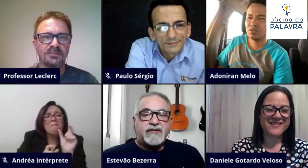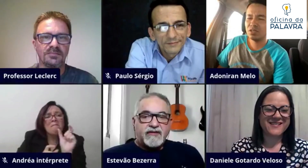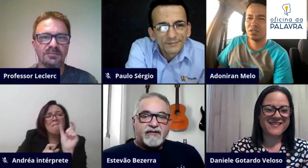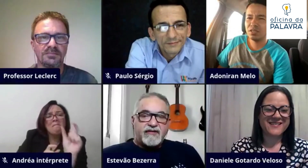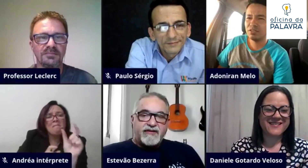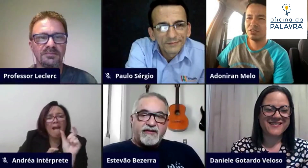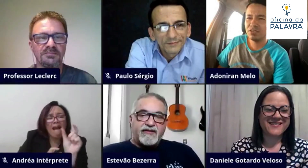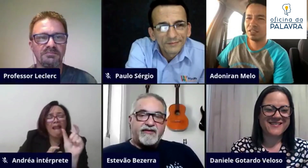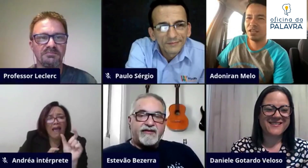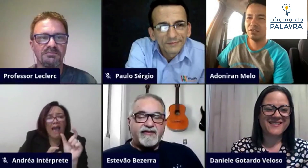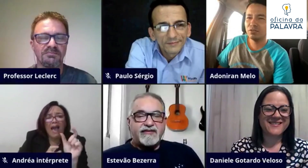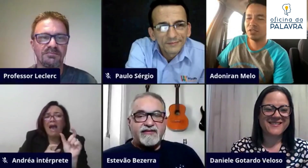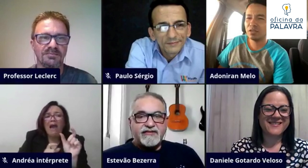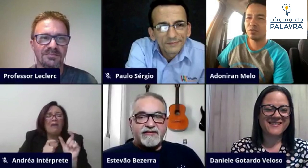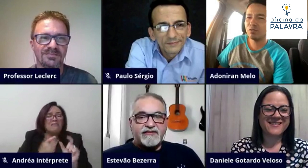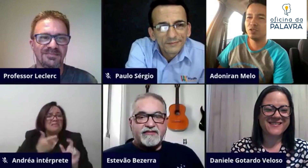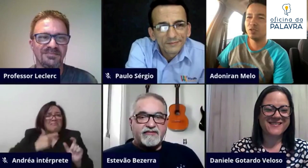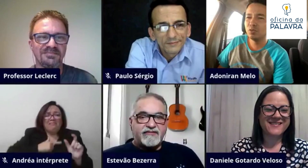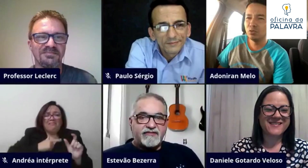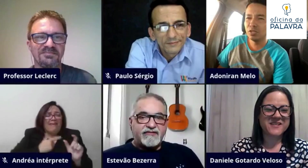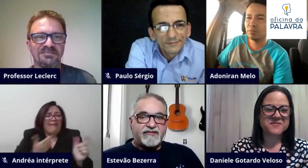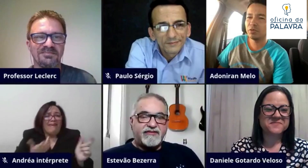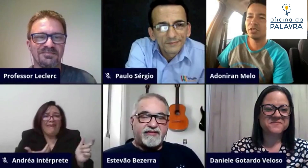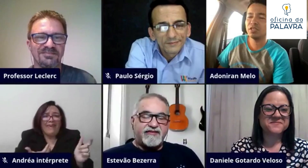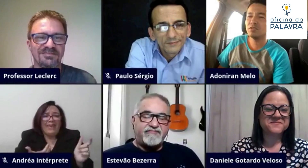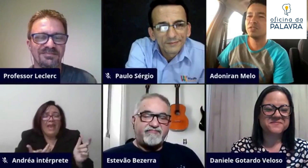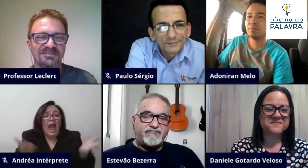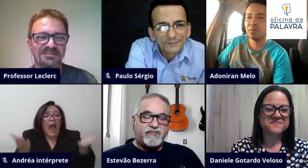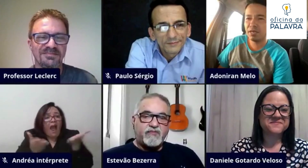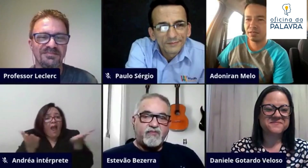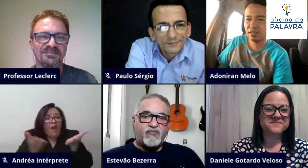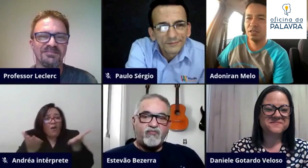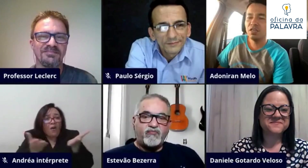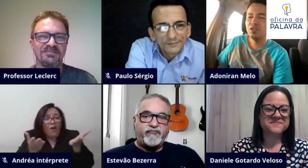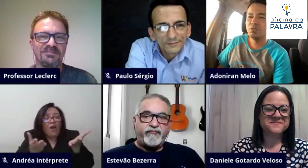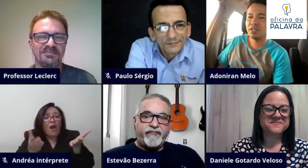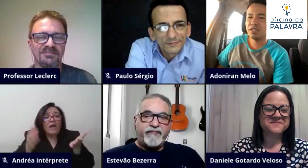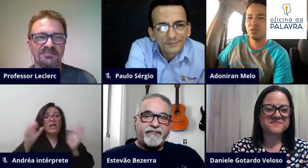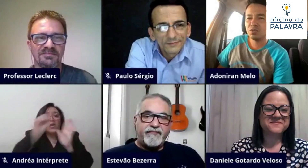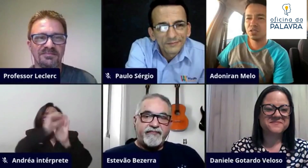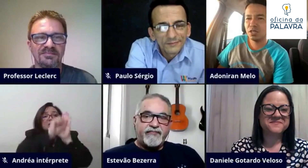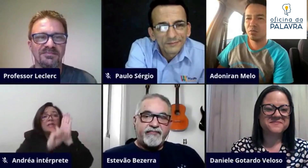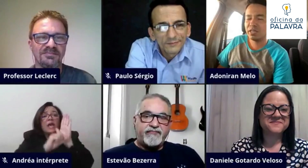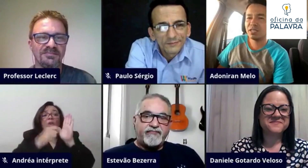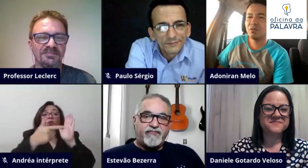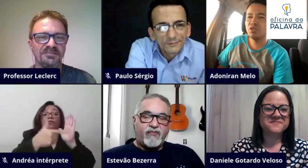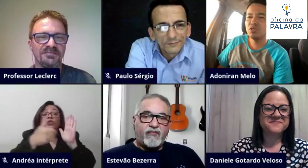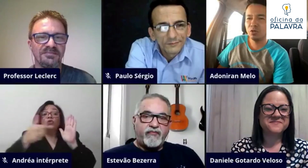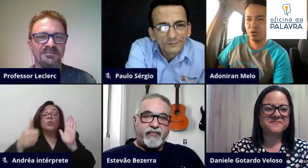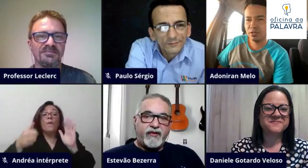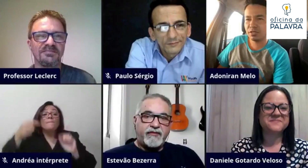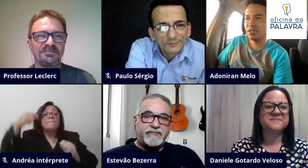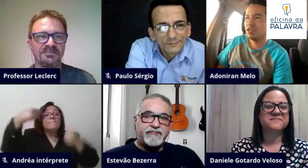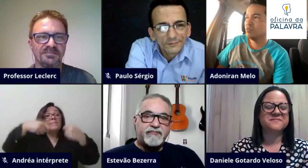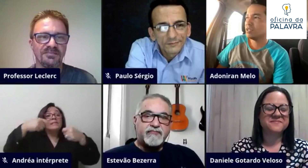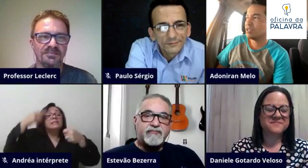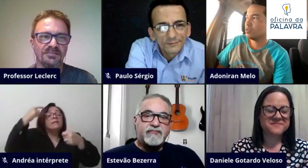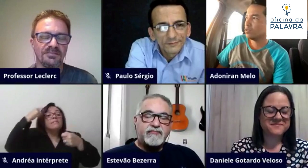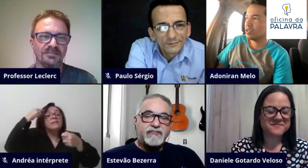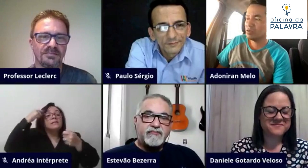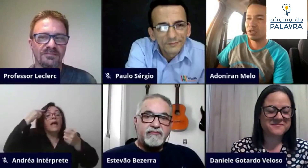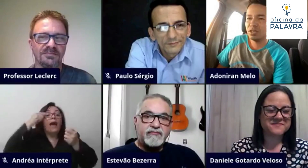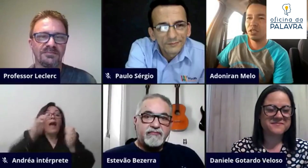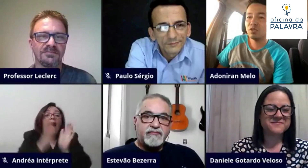isso a gente já está no século XXI, né? Por que não se pensa numa tradução mais harmoniosa,